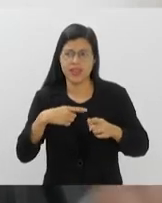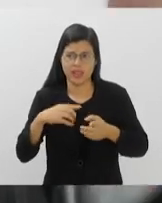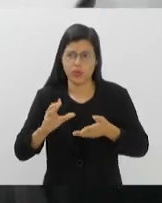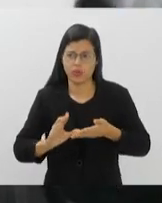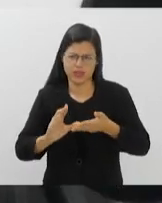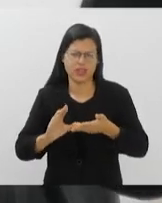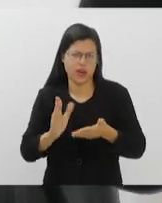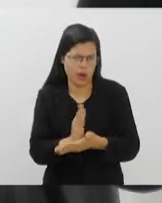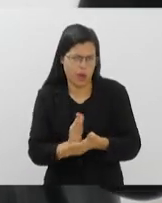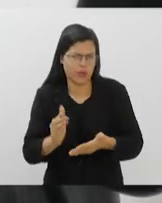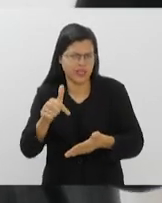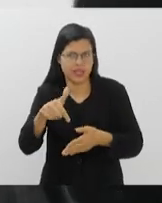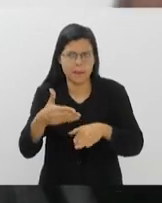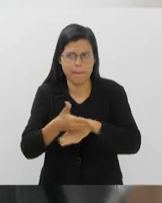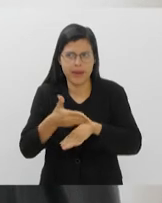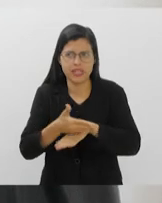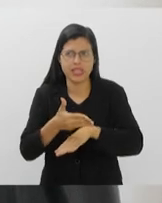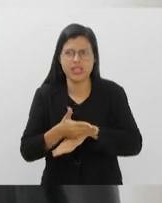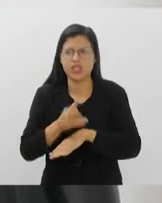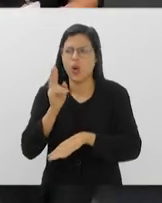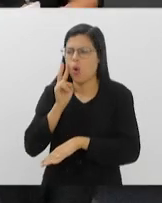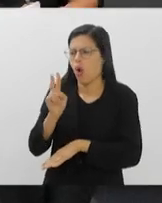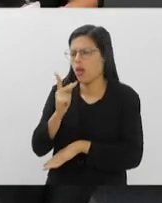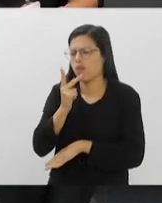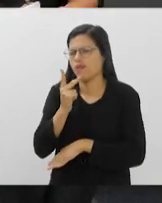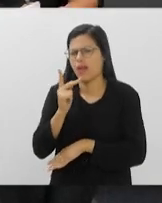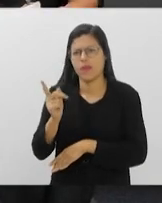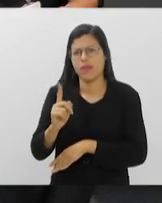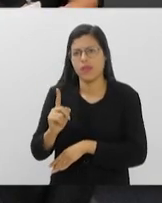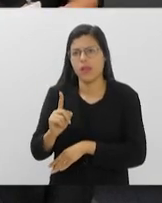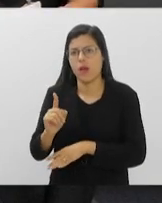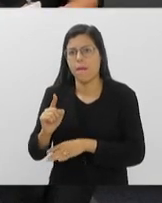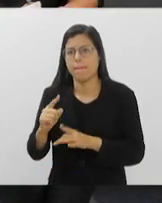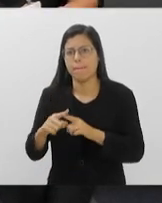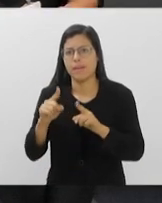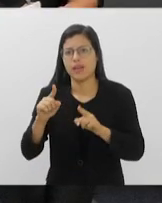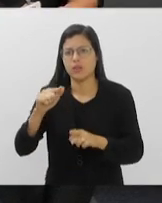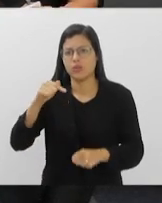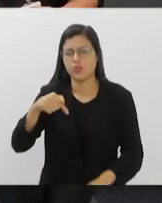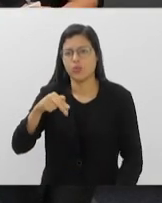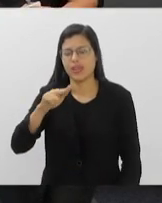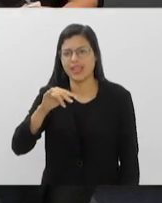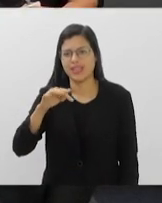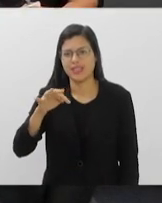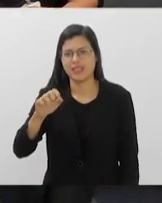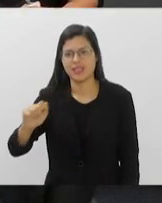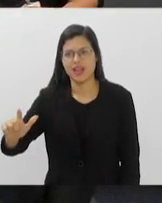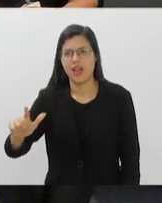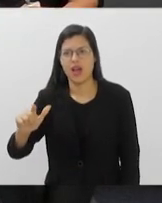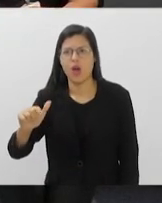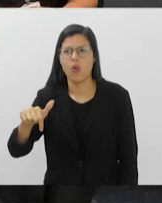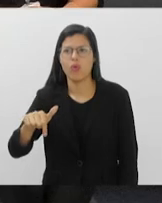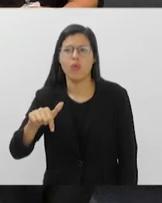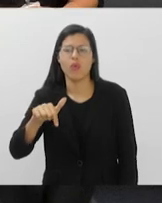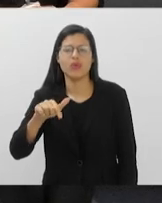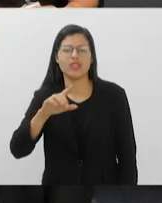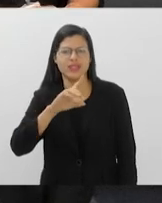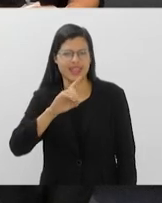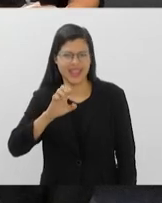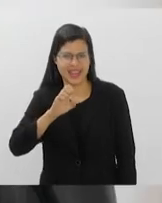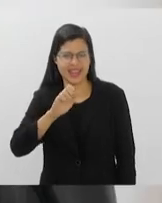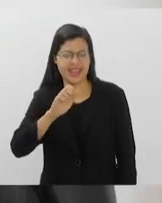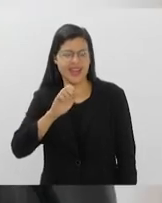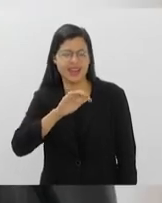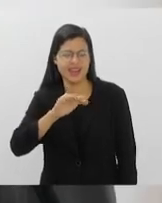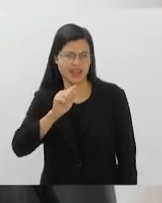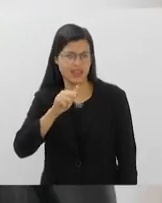estão aqui que olham Falam assim não mas o quintal de o quintal de Ana não tem criança brigada então